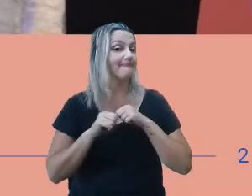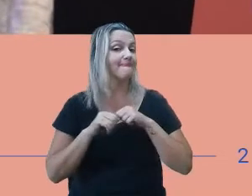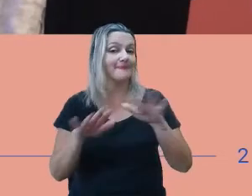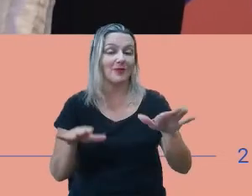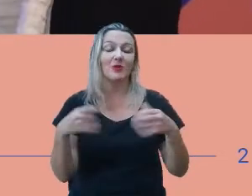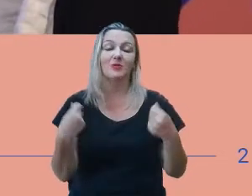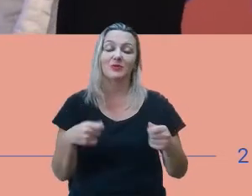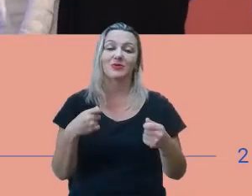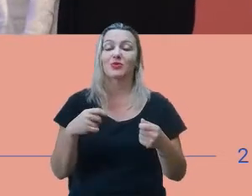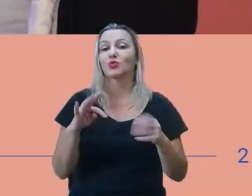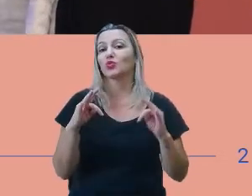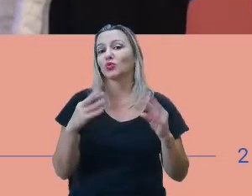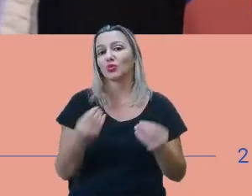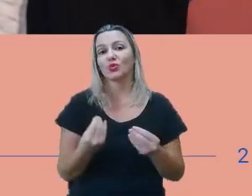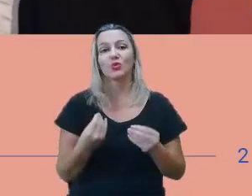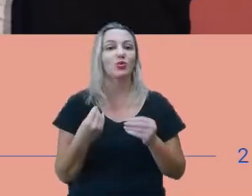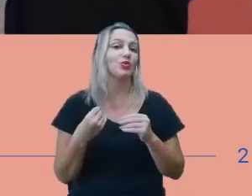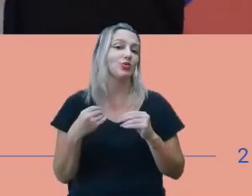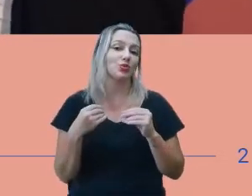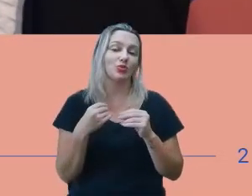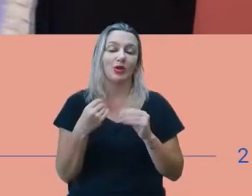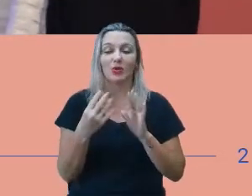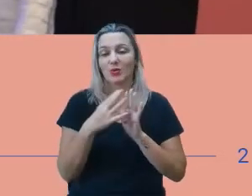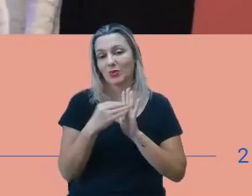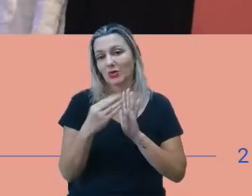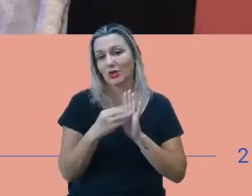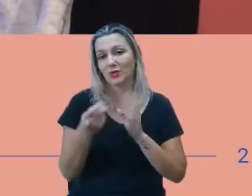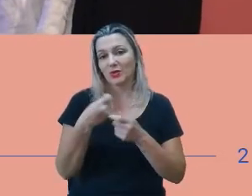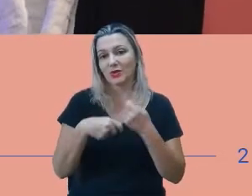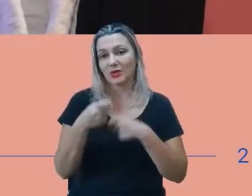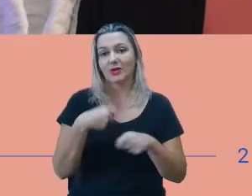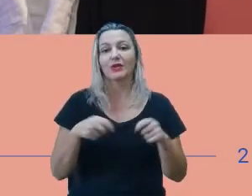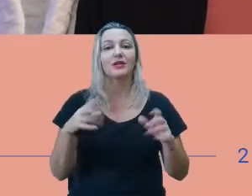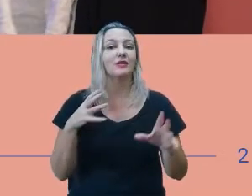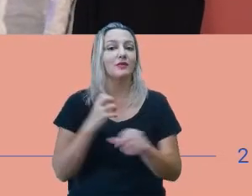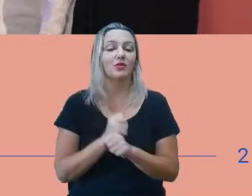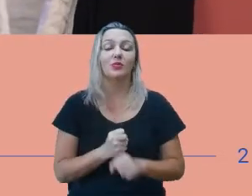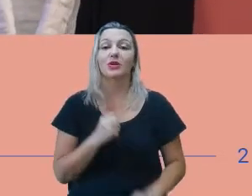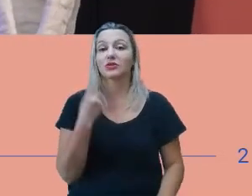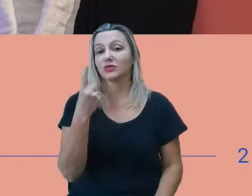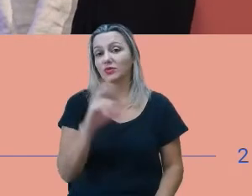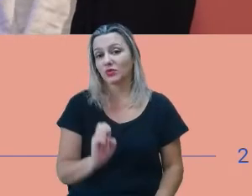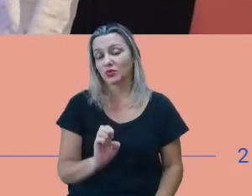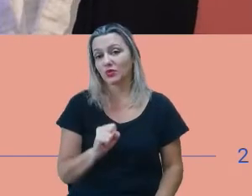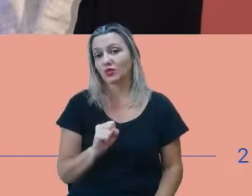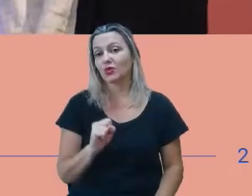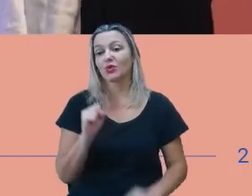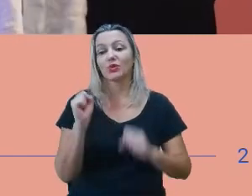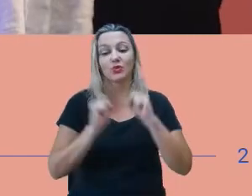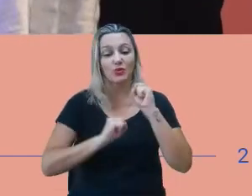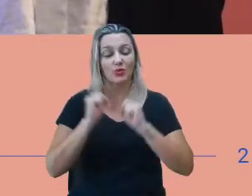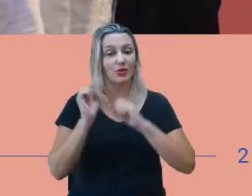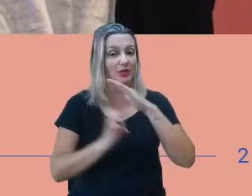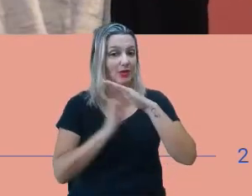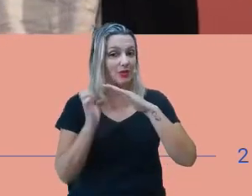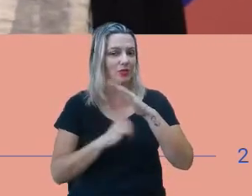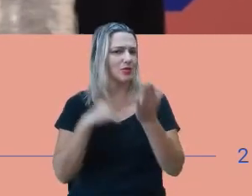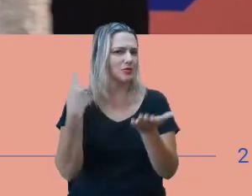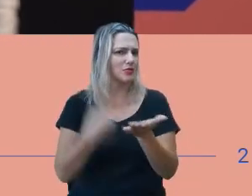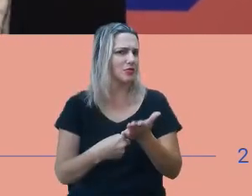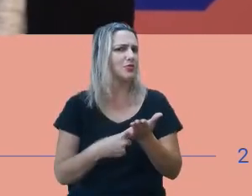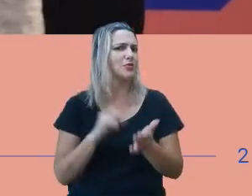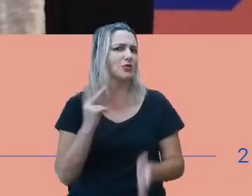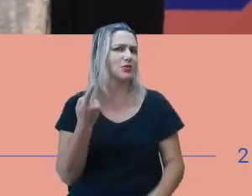mas foi incrível de ver que todas as 18 empresas que se uns comprometido com Rubi